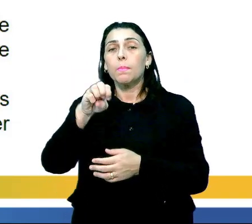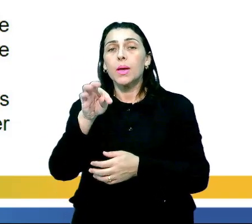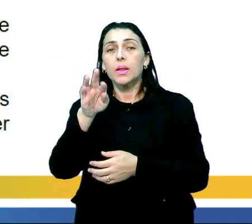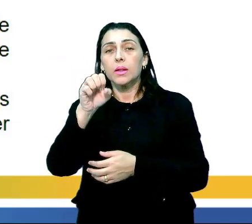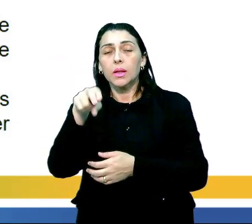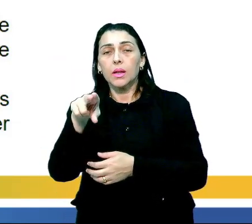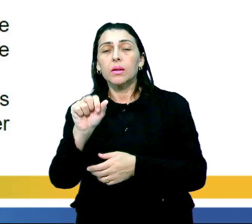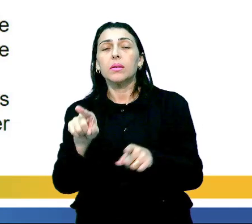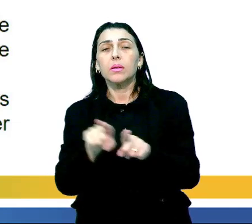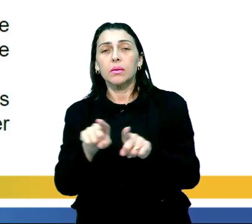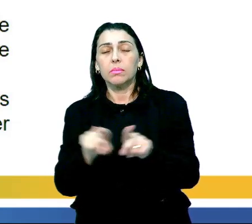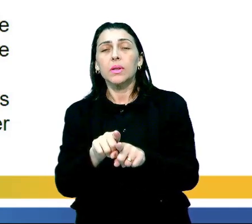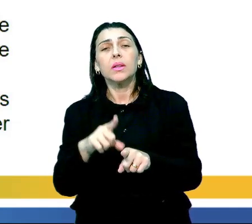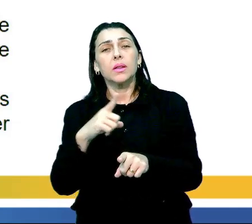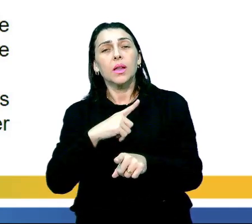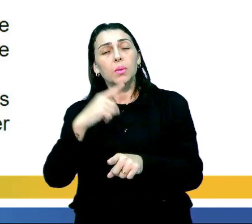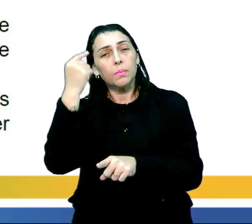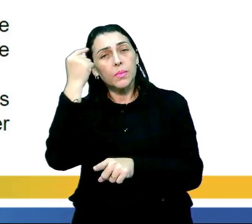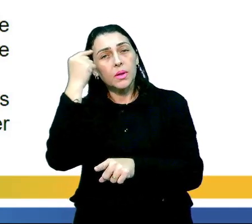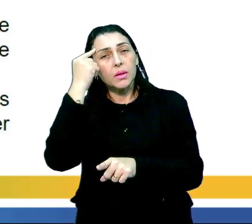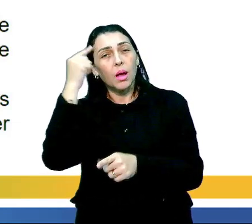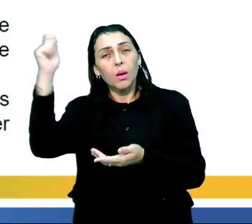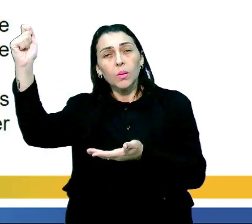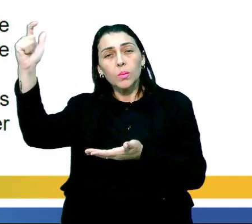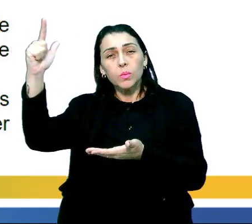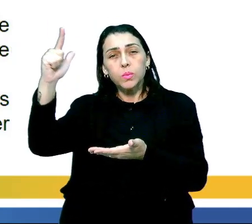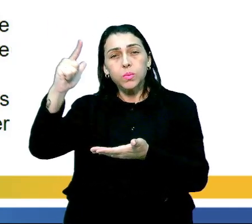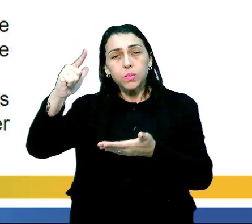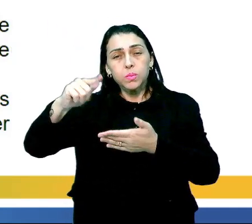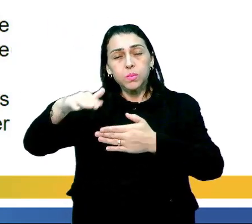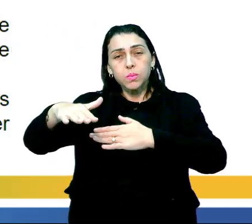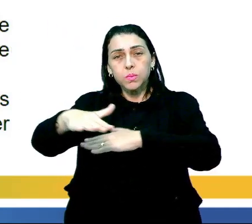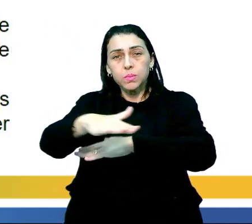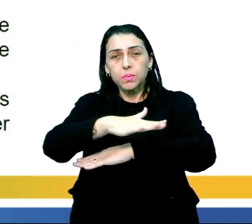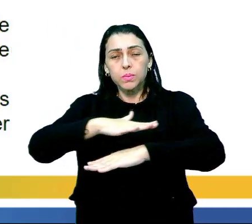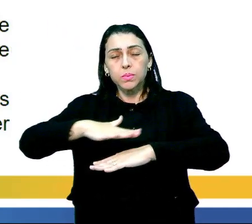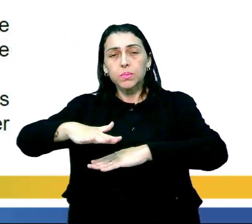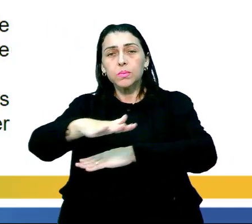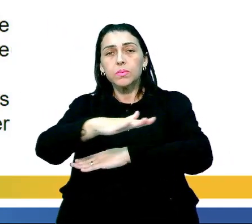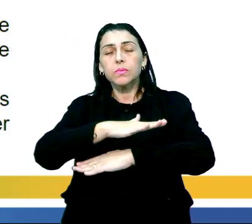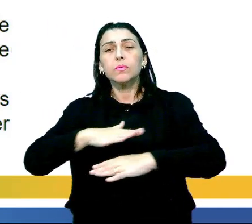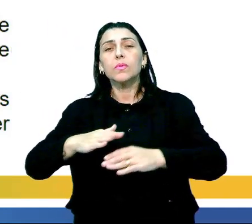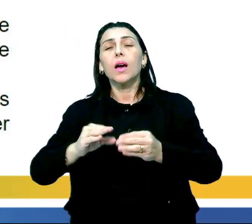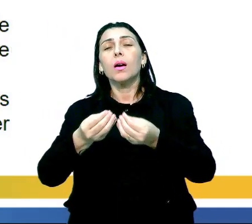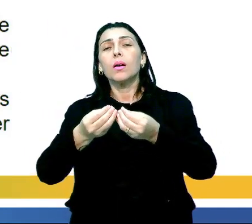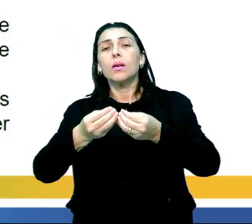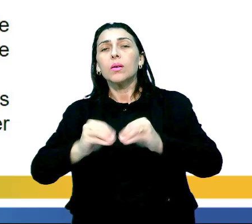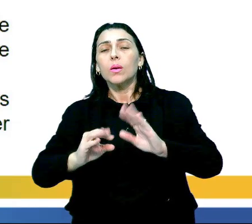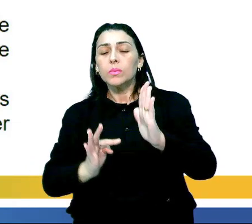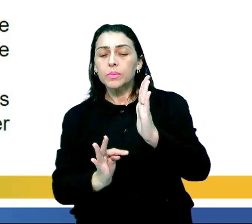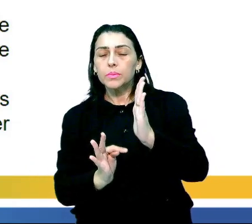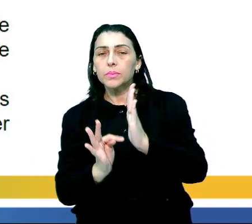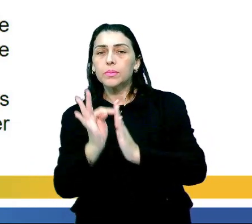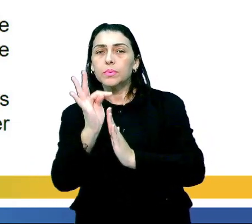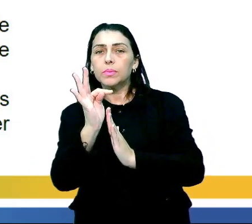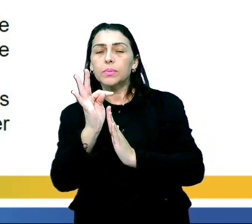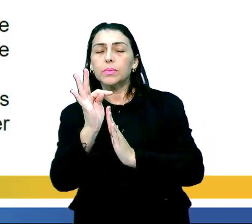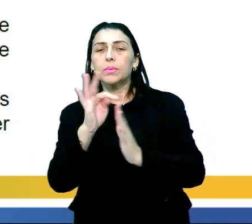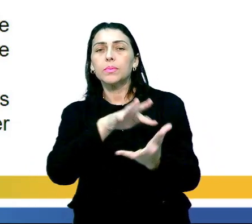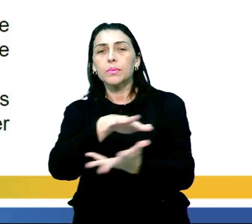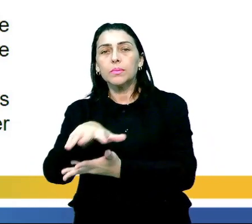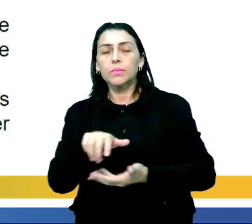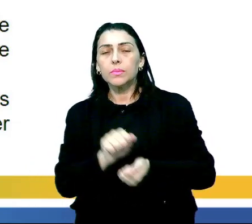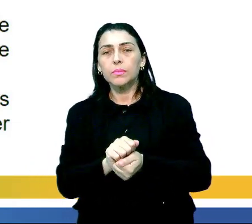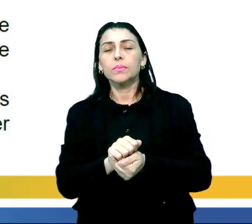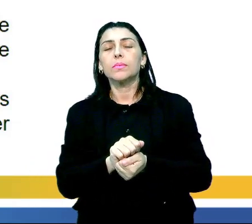entre outros, tem parte da reflexão dos raios solares na superfície terrestre, e isso vai provocar a elevação da temperatura no planeta, que